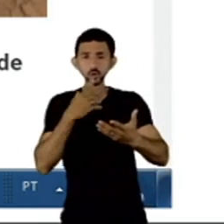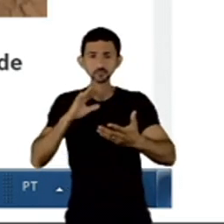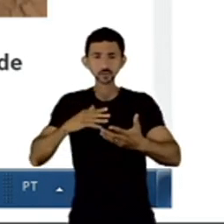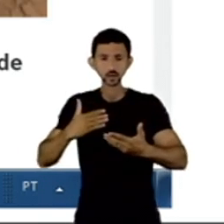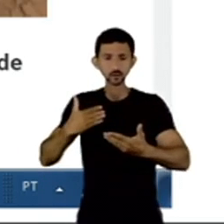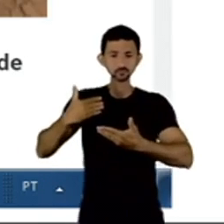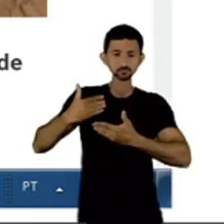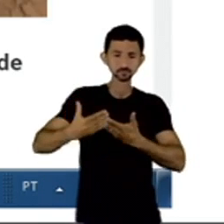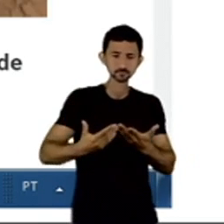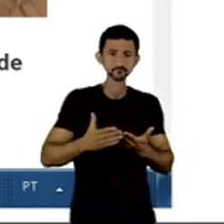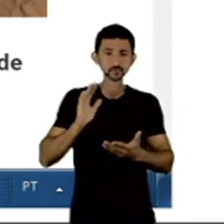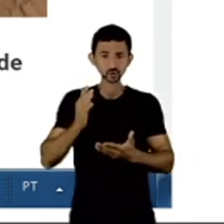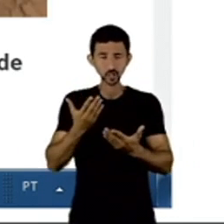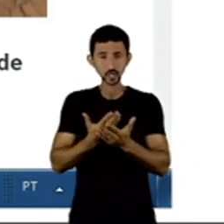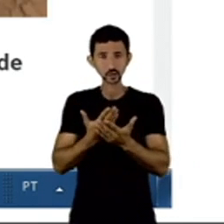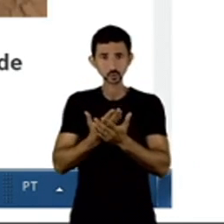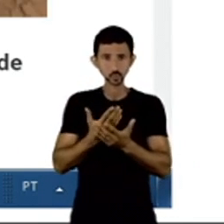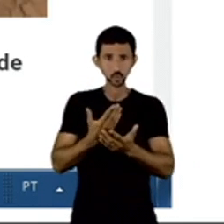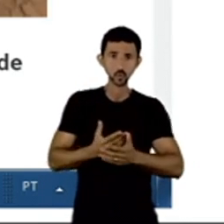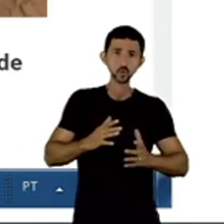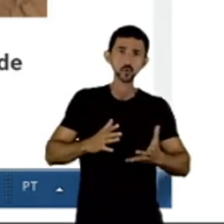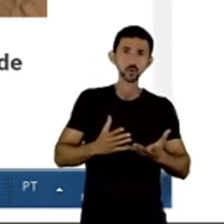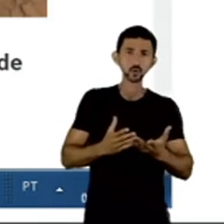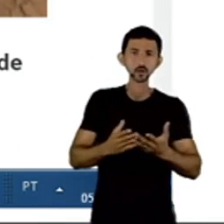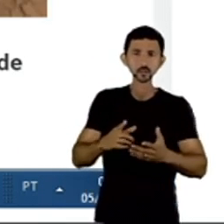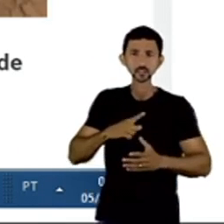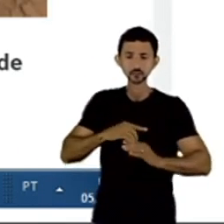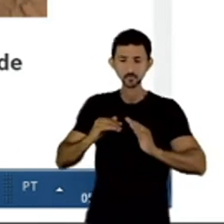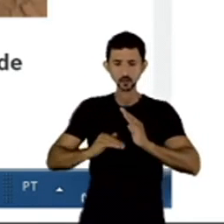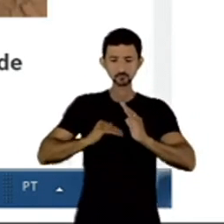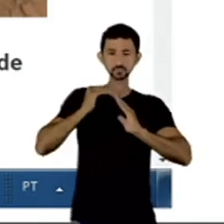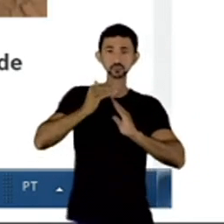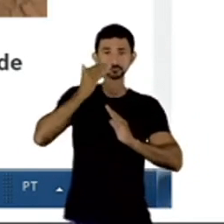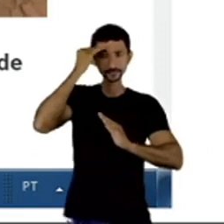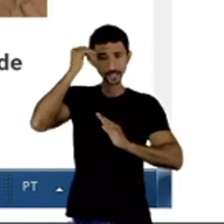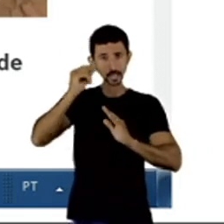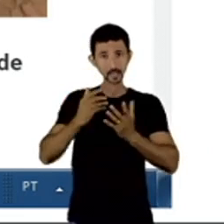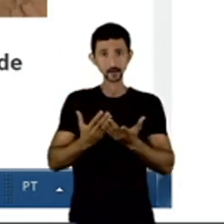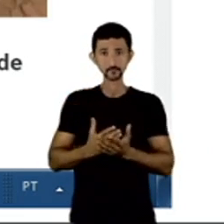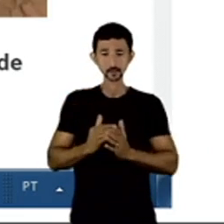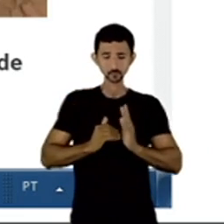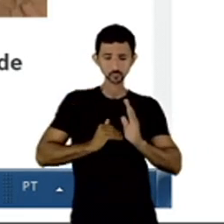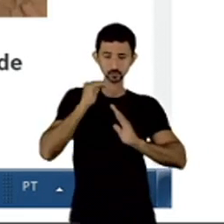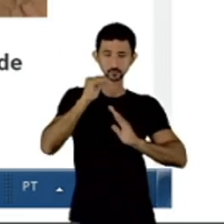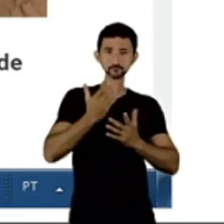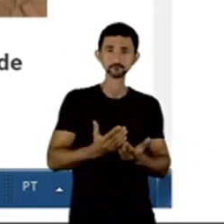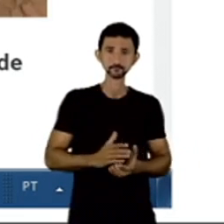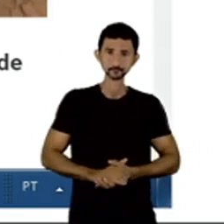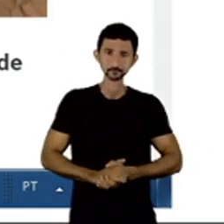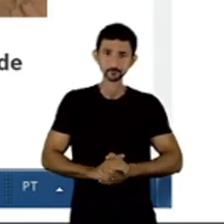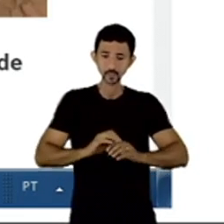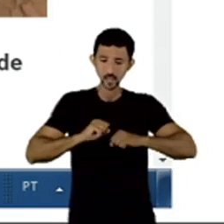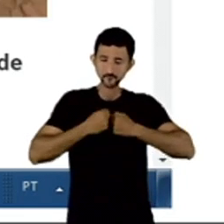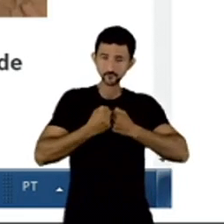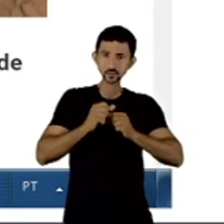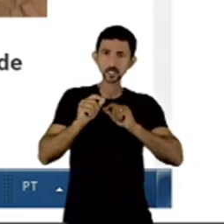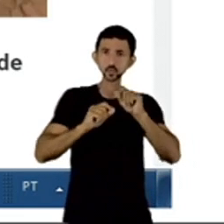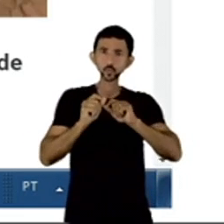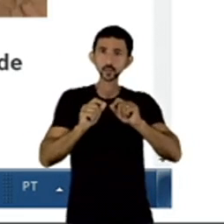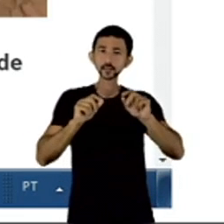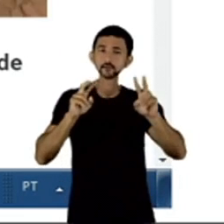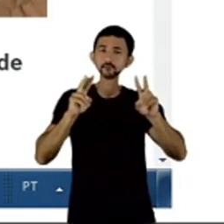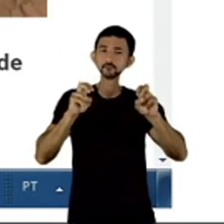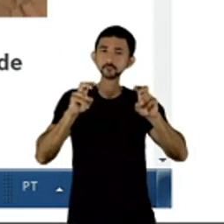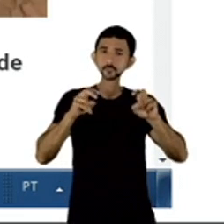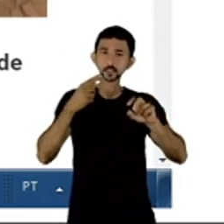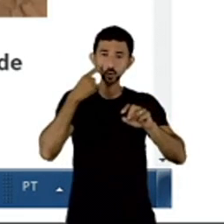passou, né, pela escola, que possui um certo nível de instrução. E isso é reforçado para mim por meio do quê?